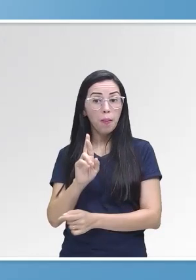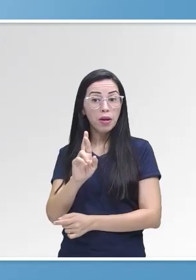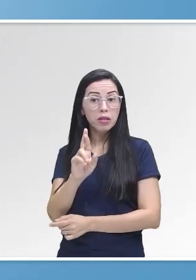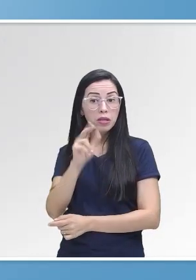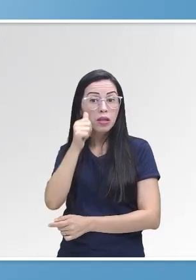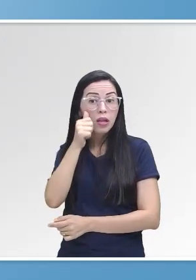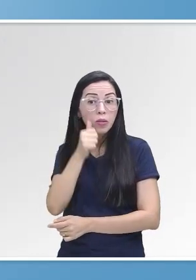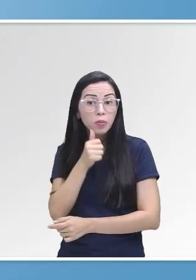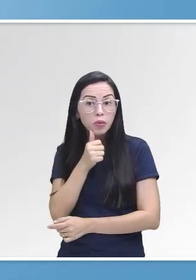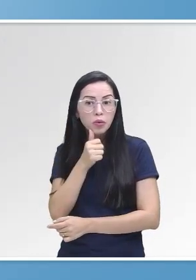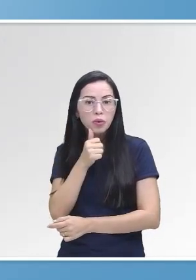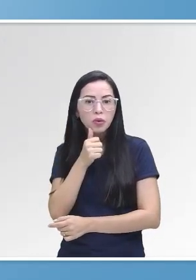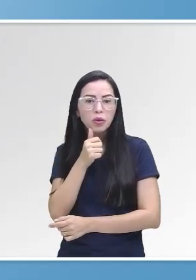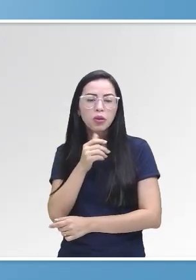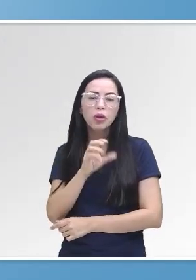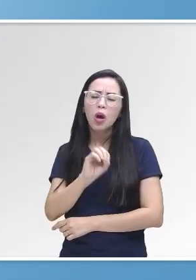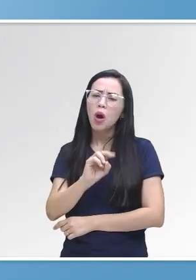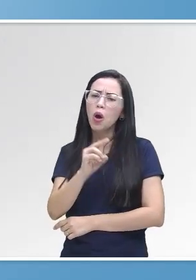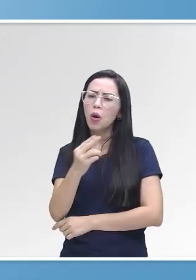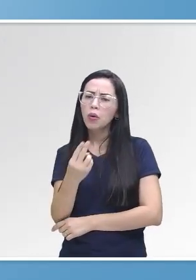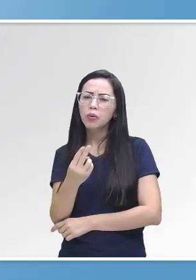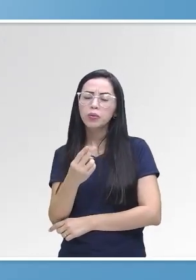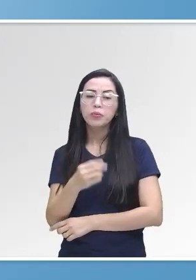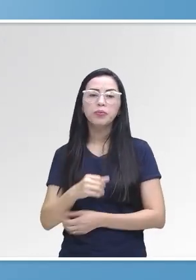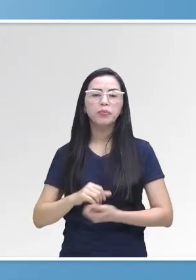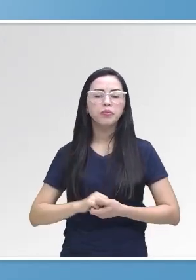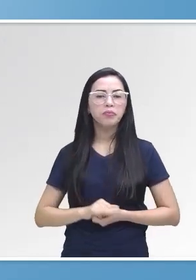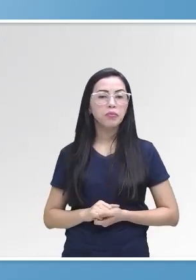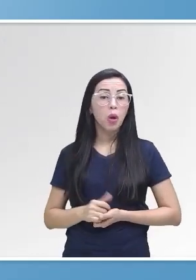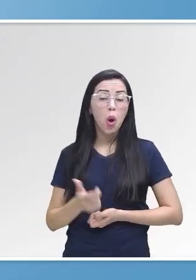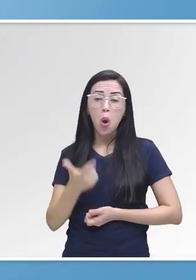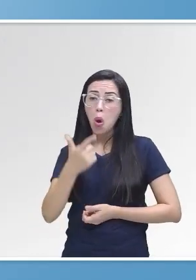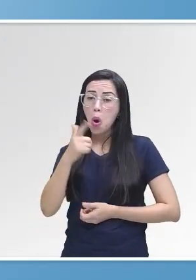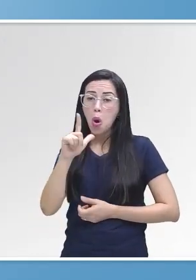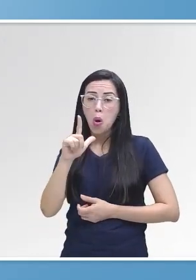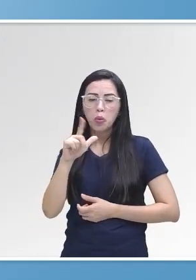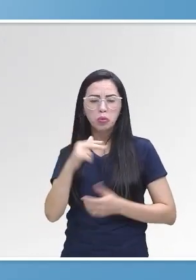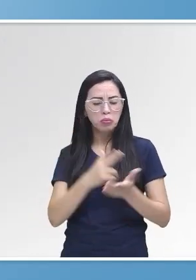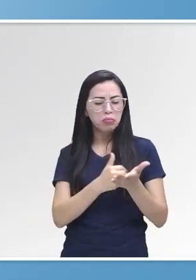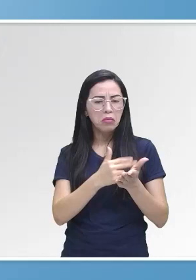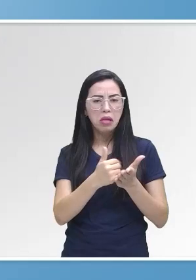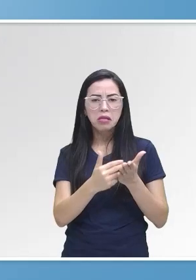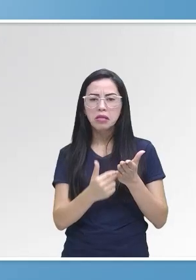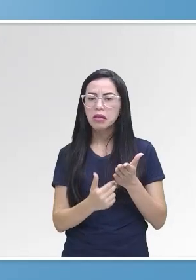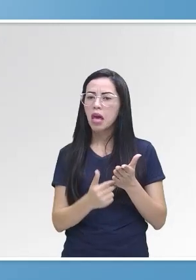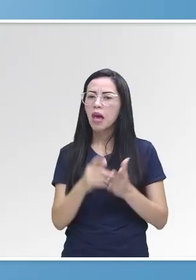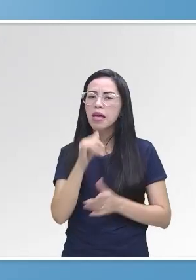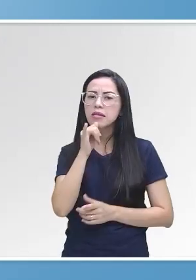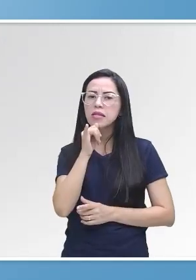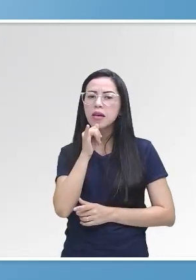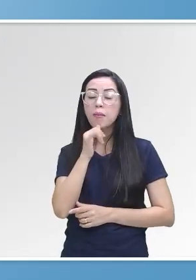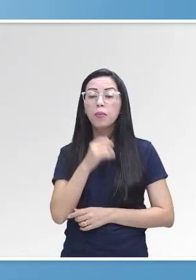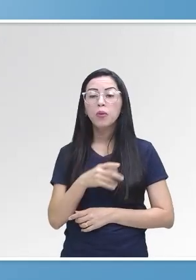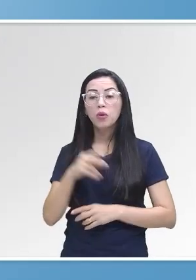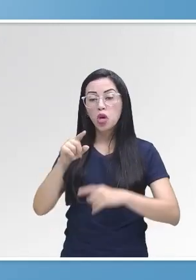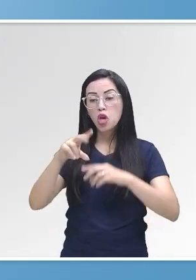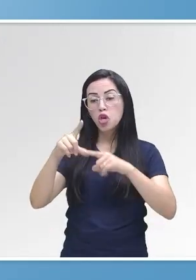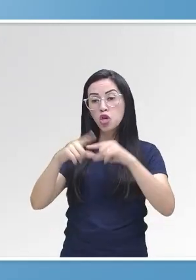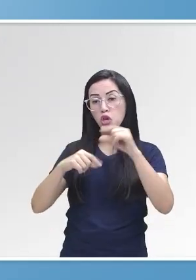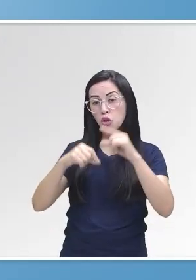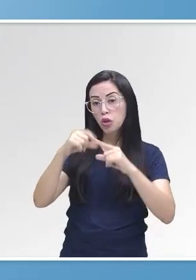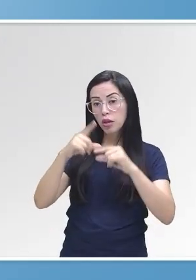posso fazer outro tipo de desenho estrela para representar os meninos